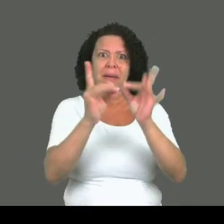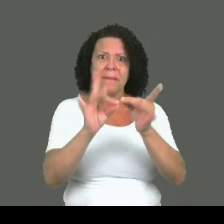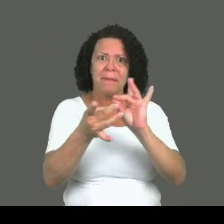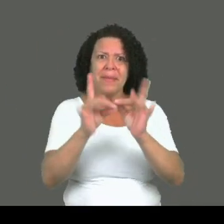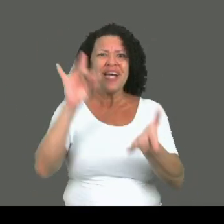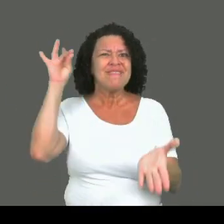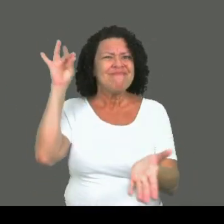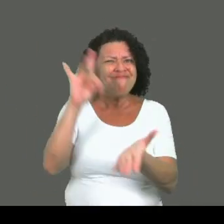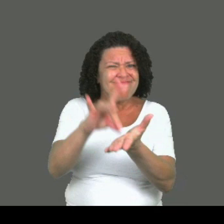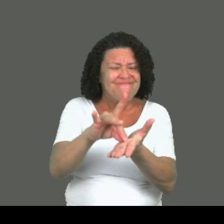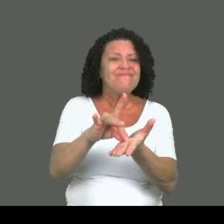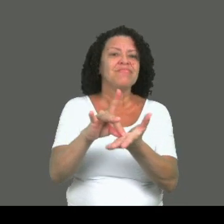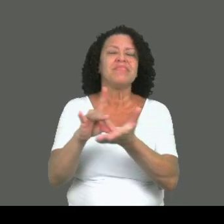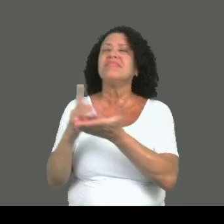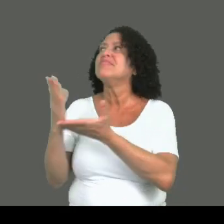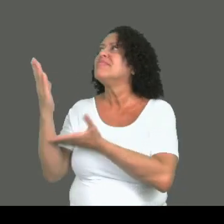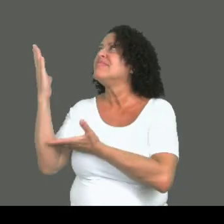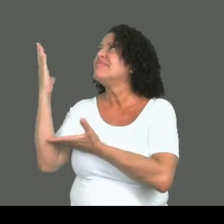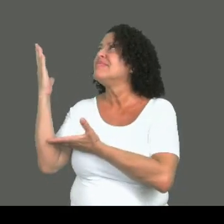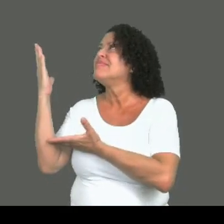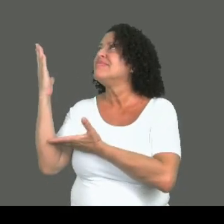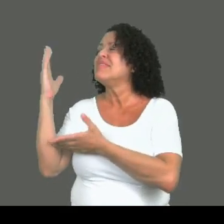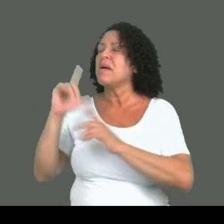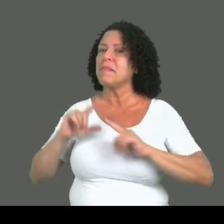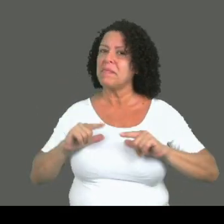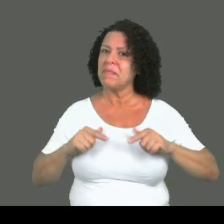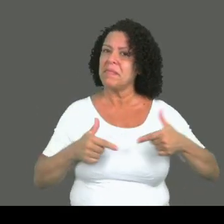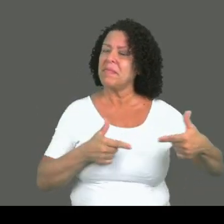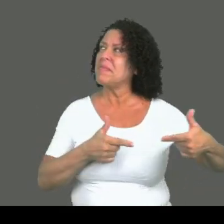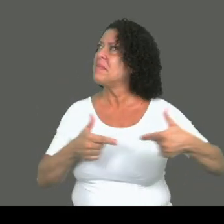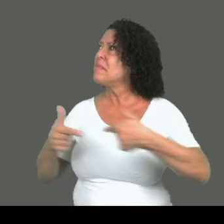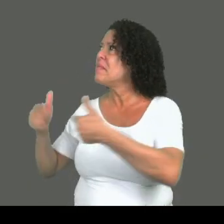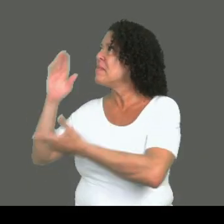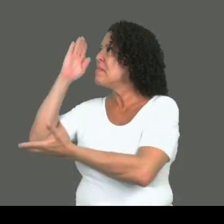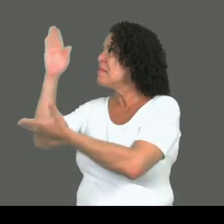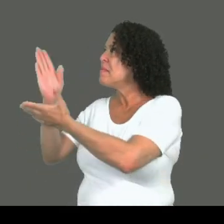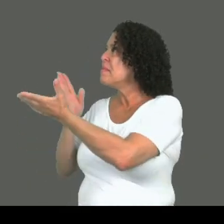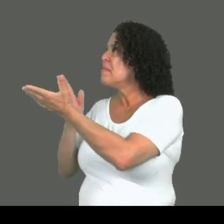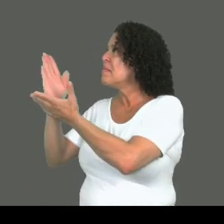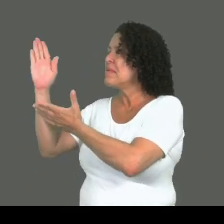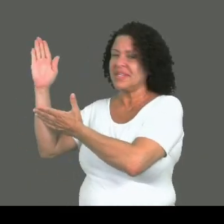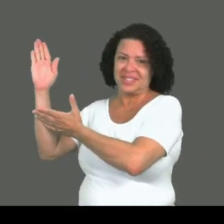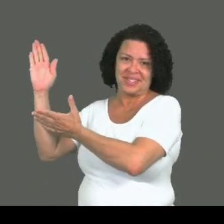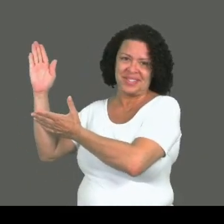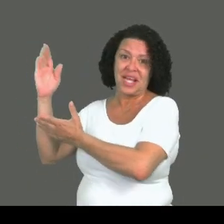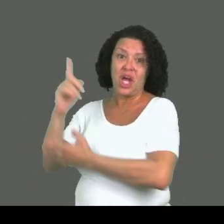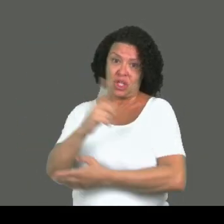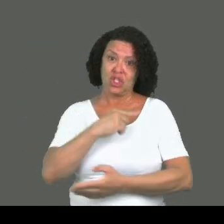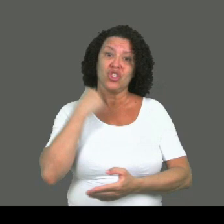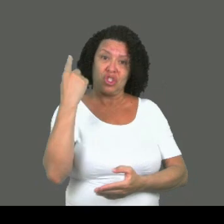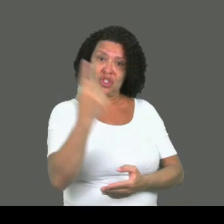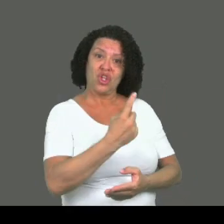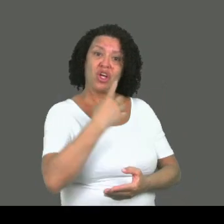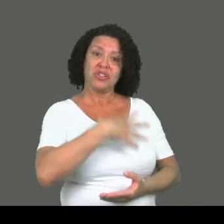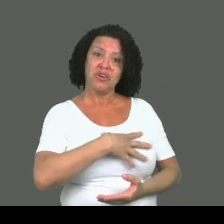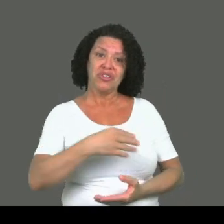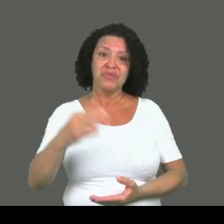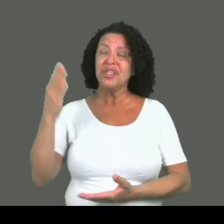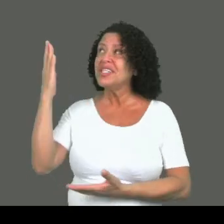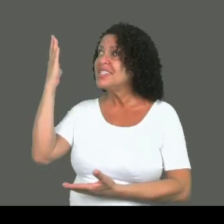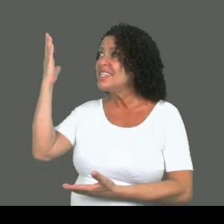na convicção, na atitude, na vida reta. Ou seja, nós somos filhos de